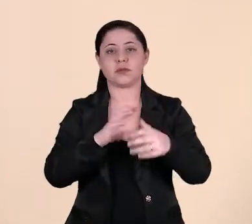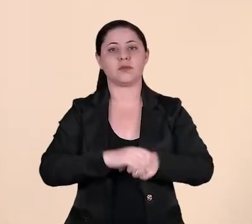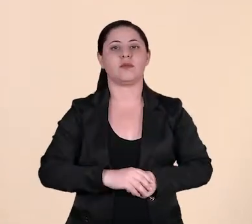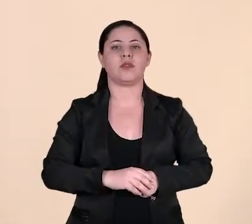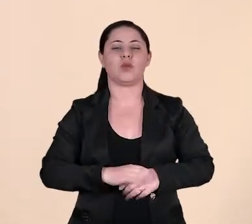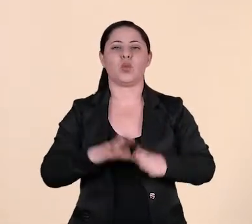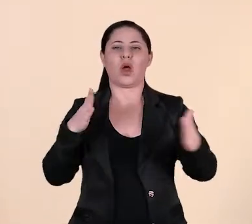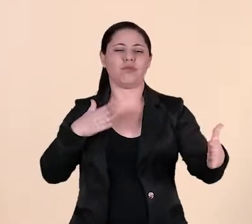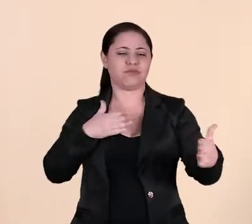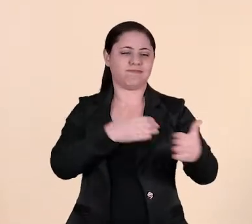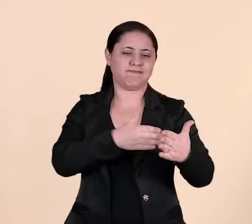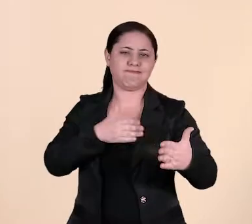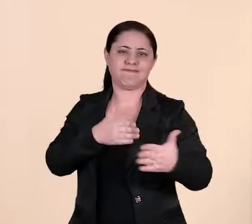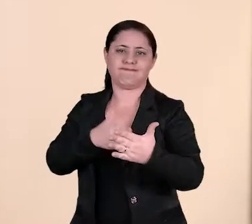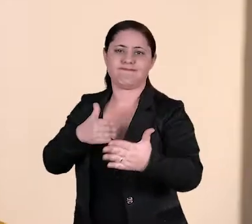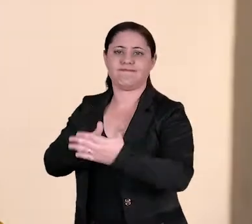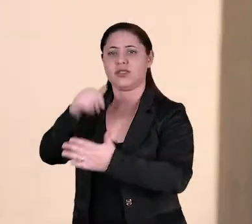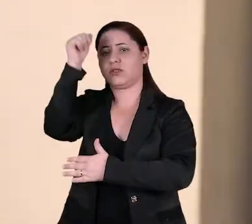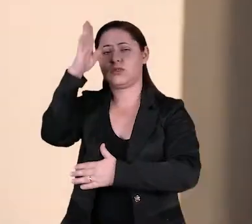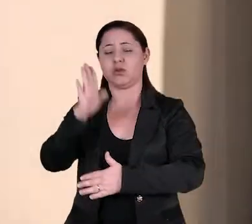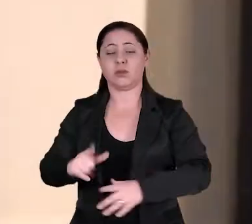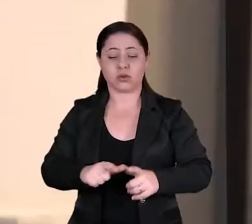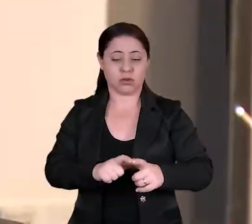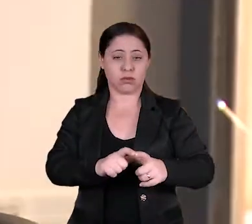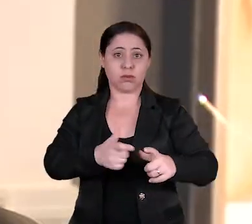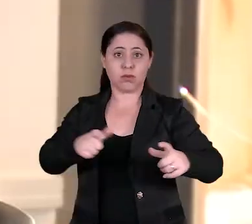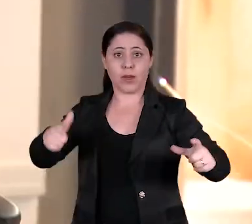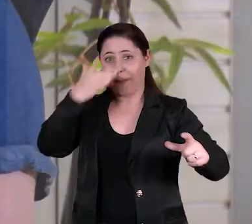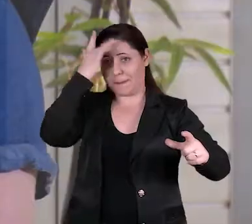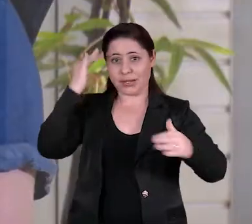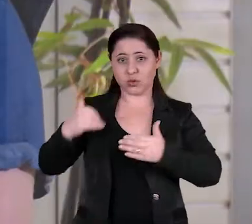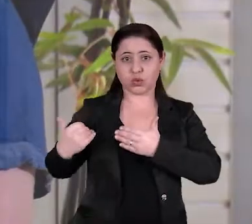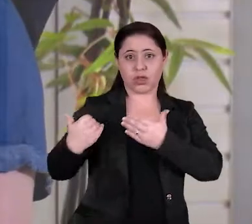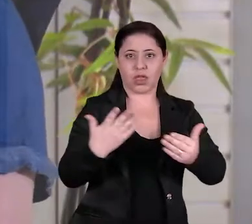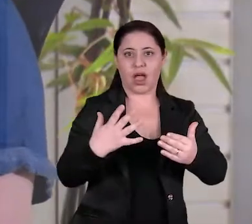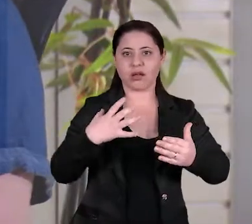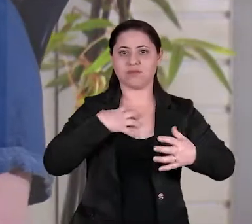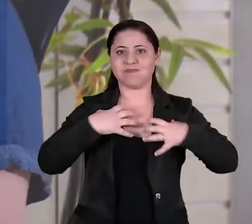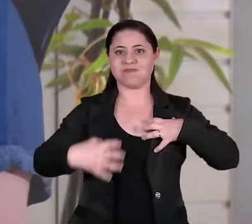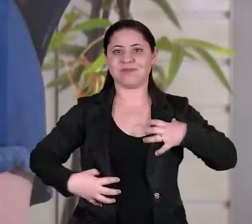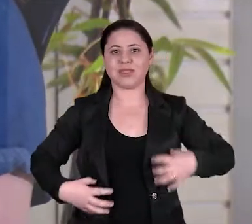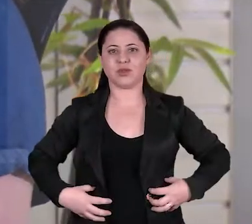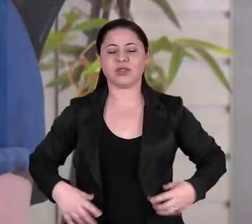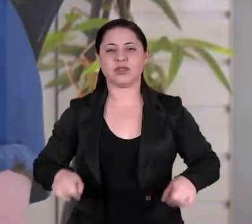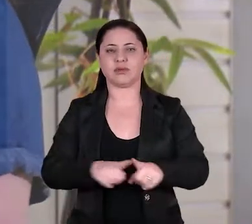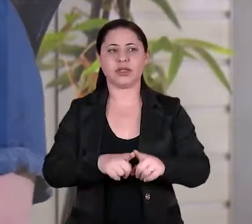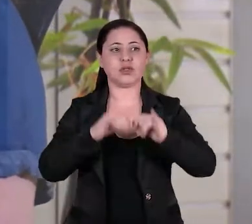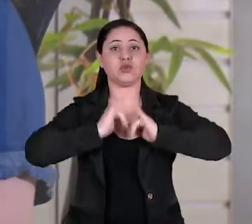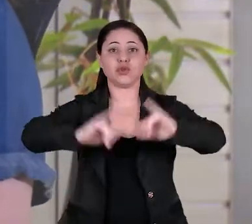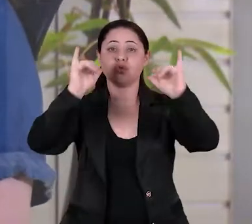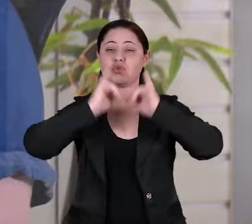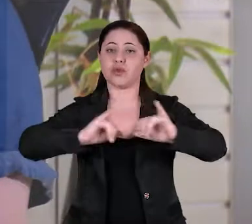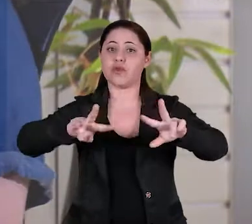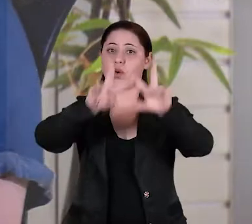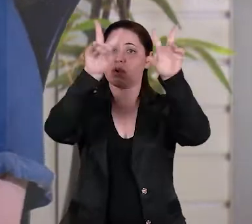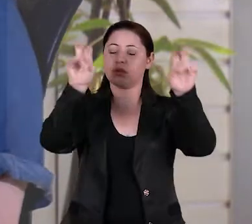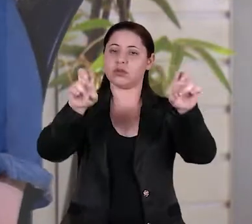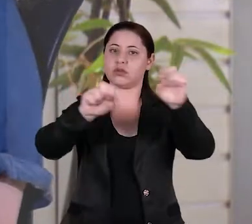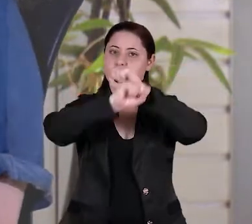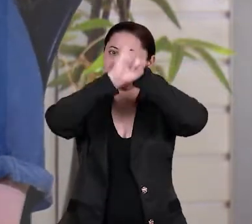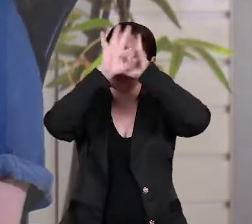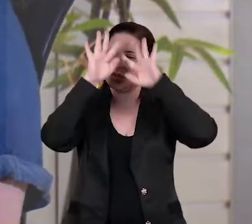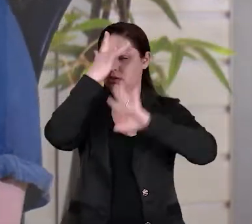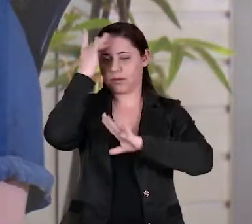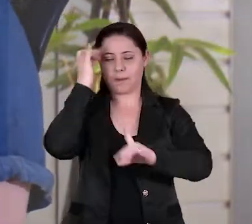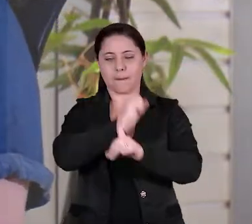principais desafios para que o Brasil aumente o número de doadores? Eu vejo que a gente precisa mais divulgar o assunto,